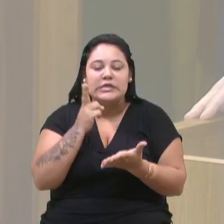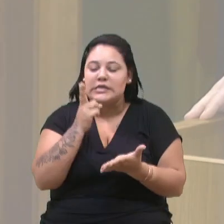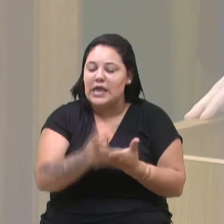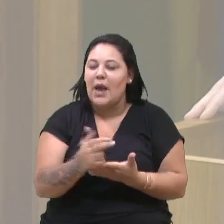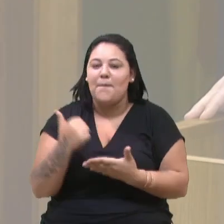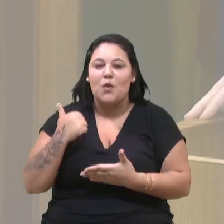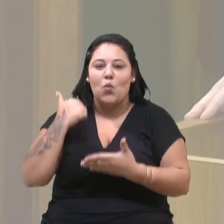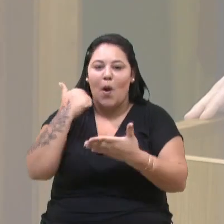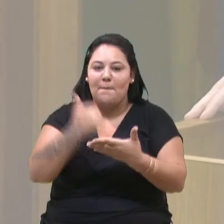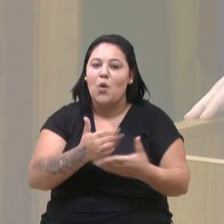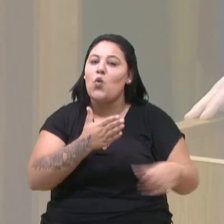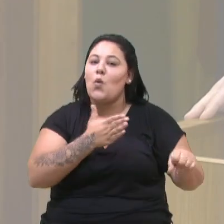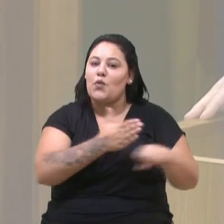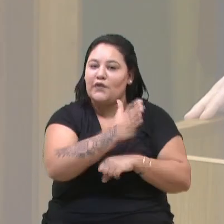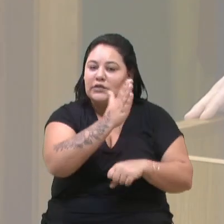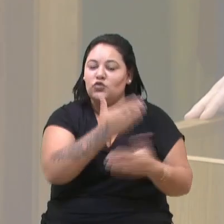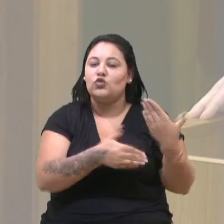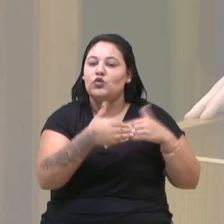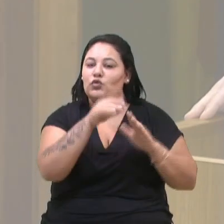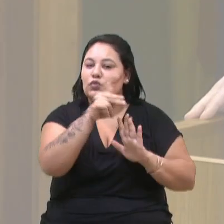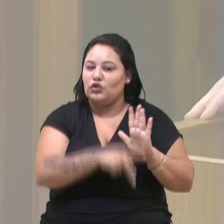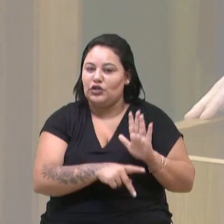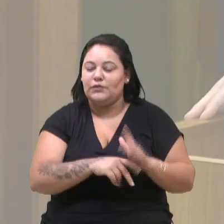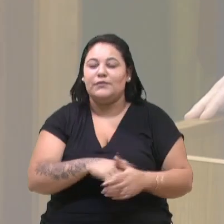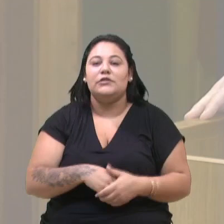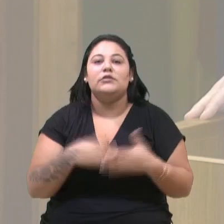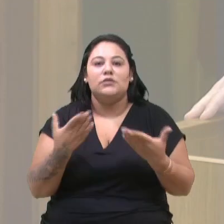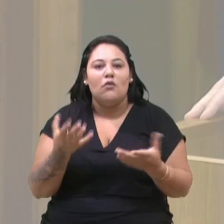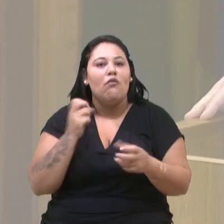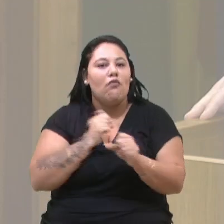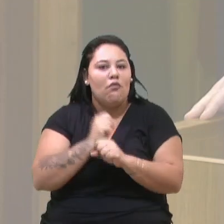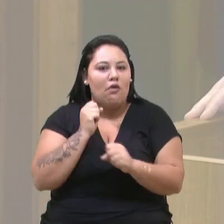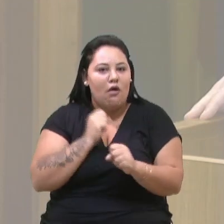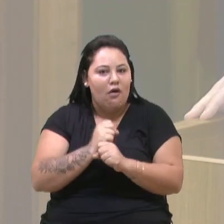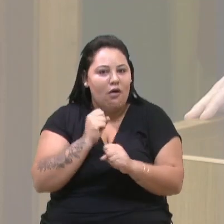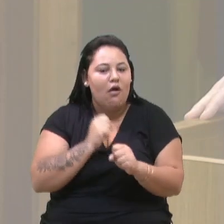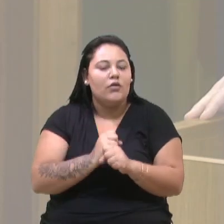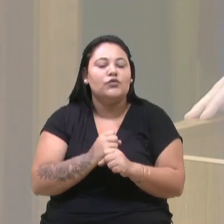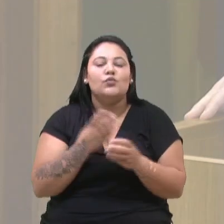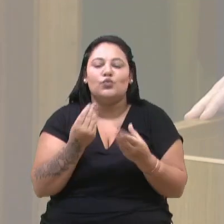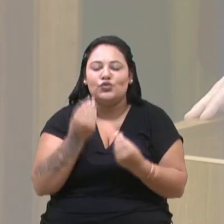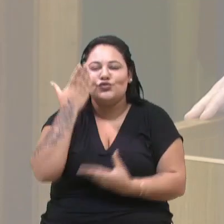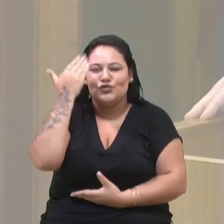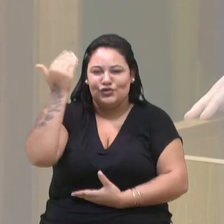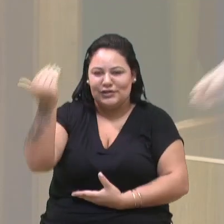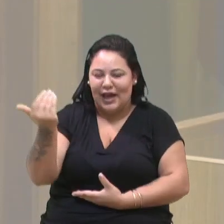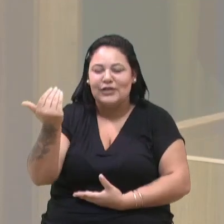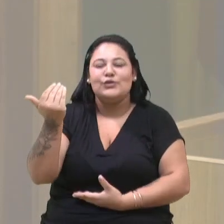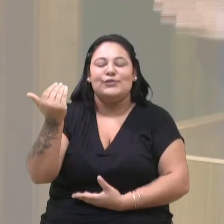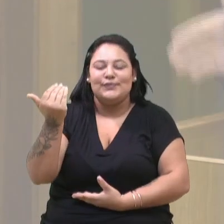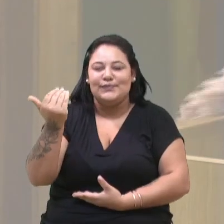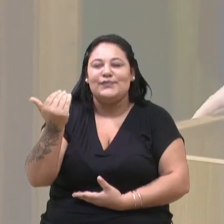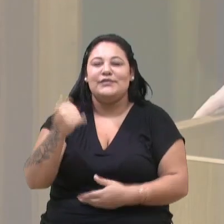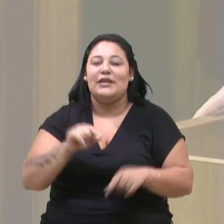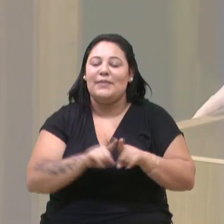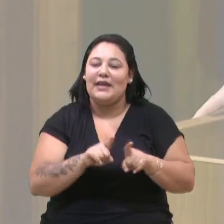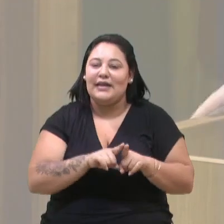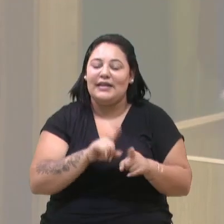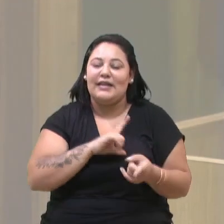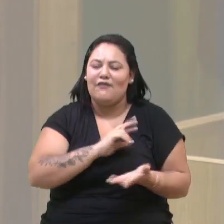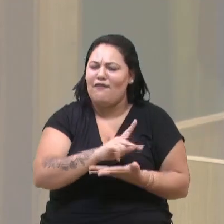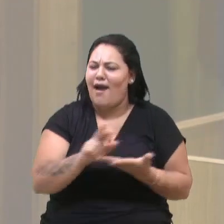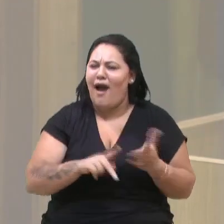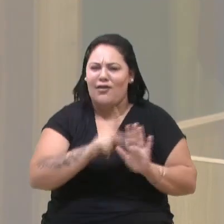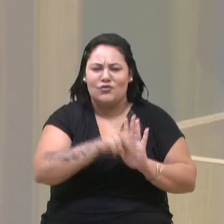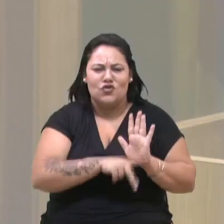contribuição e a aprovação desses projetos. Então, foi um ano muito exitoso, né, diversos